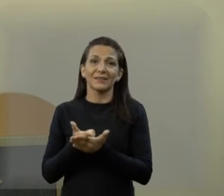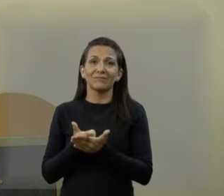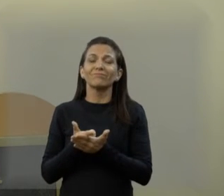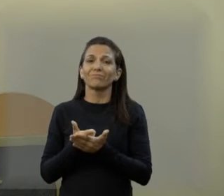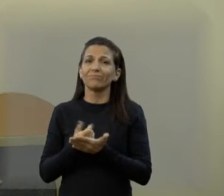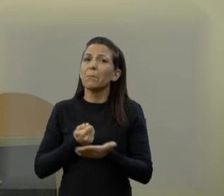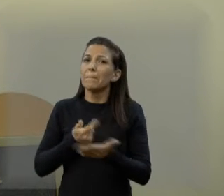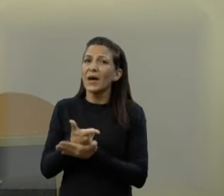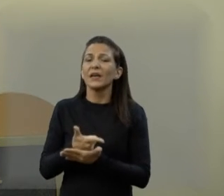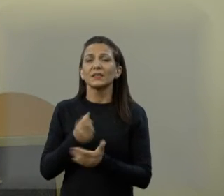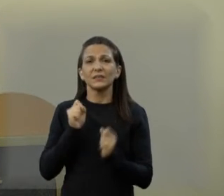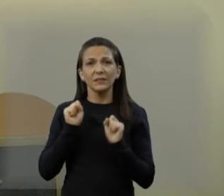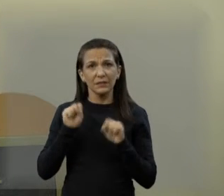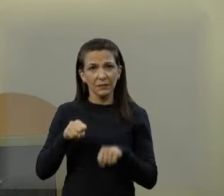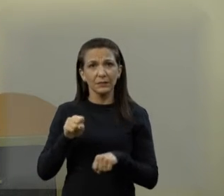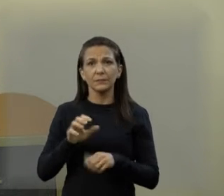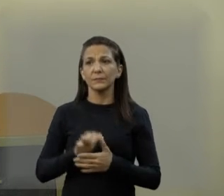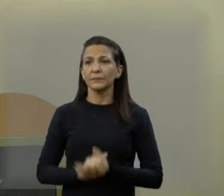lá